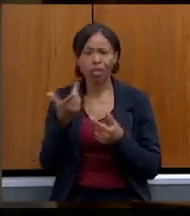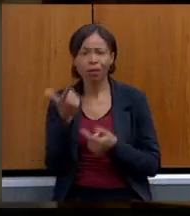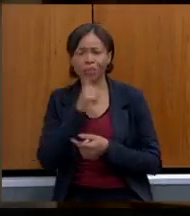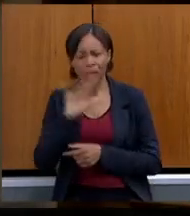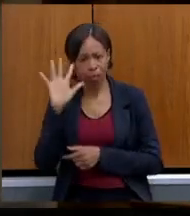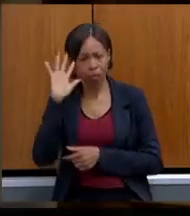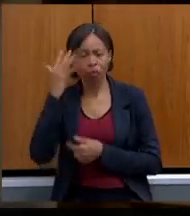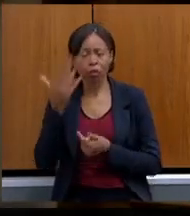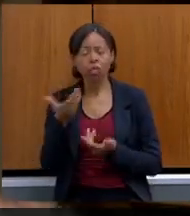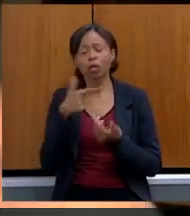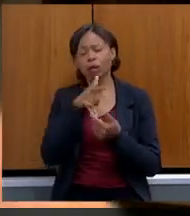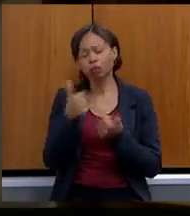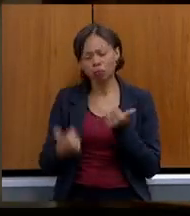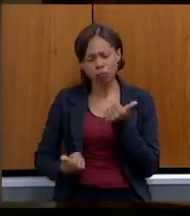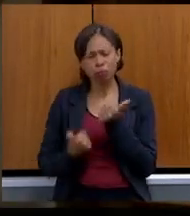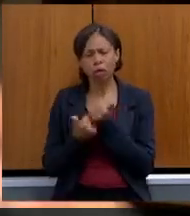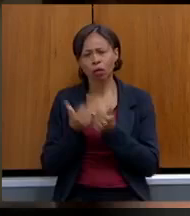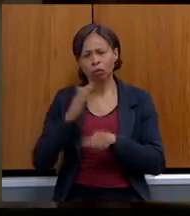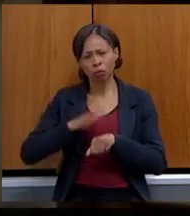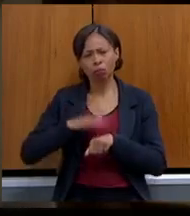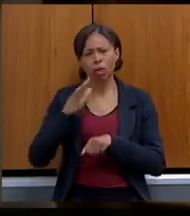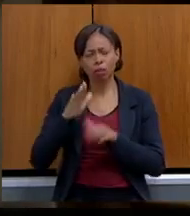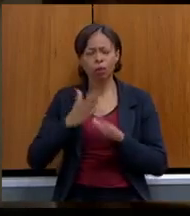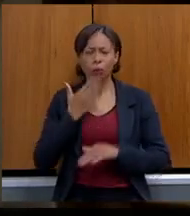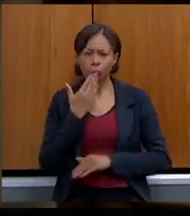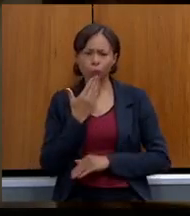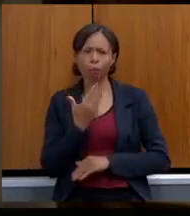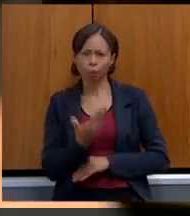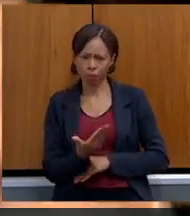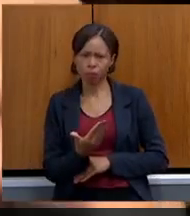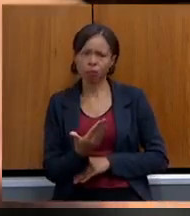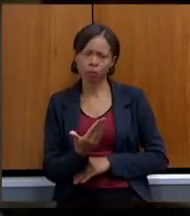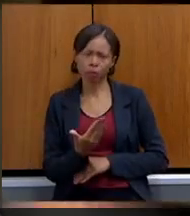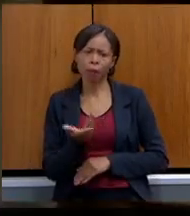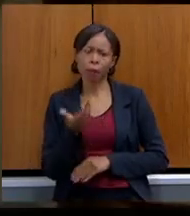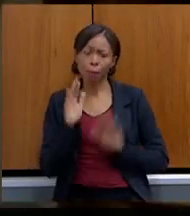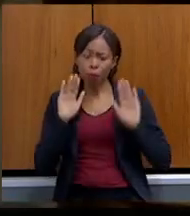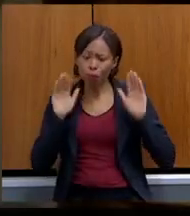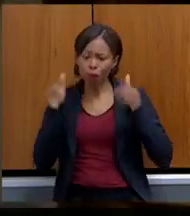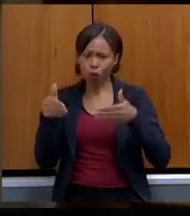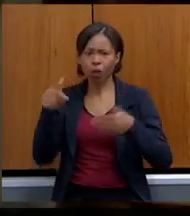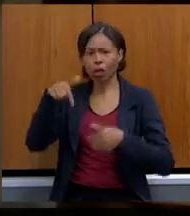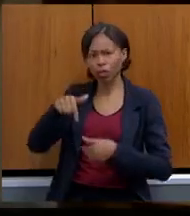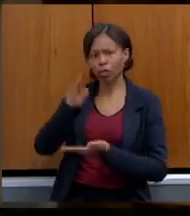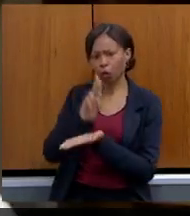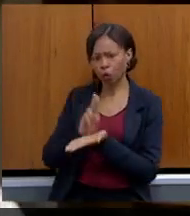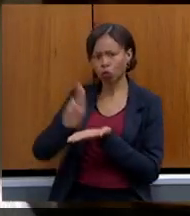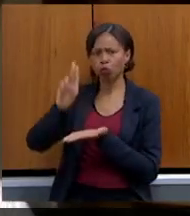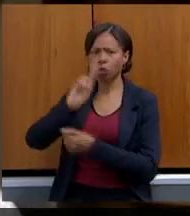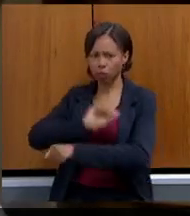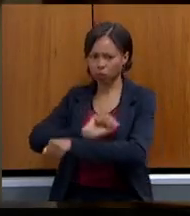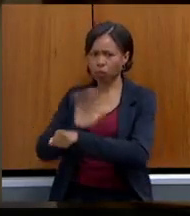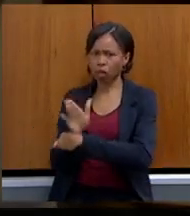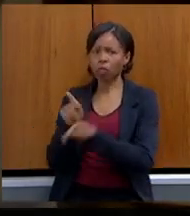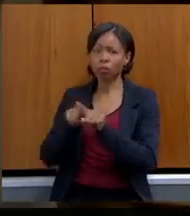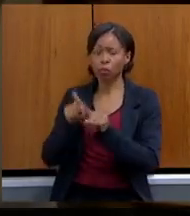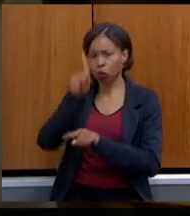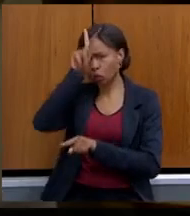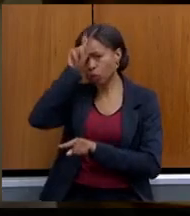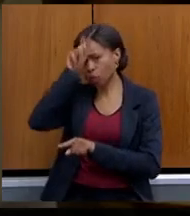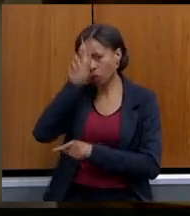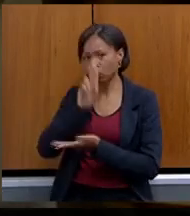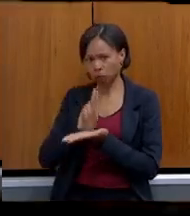e peça e chora uma pista as vistas da senhora mais focada na vossa negócio no Hospital Universitário